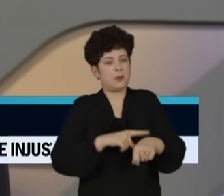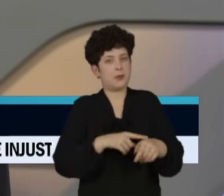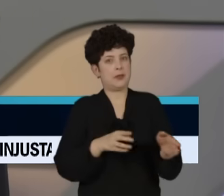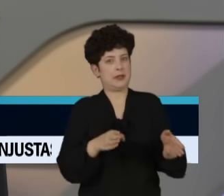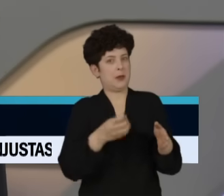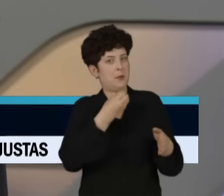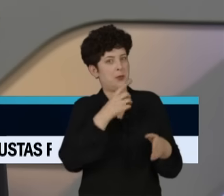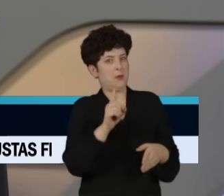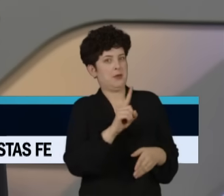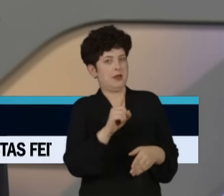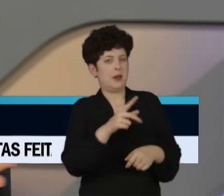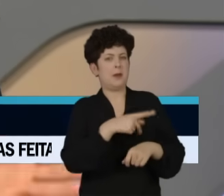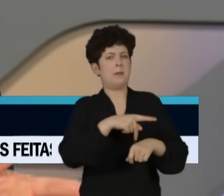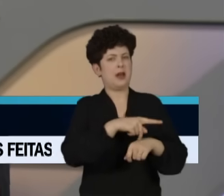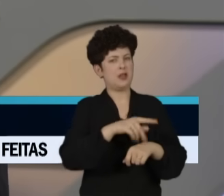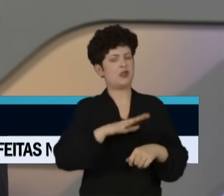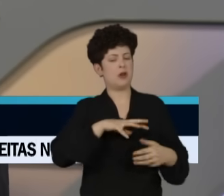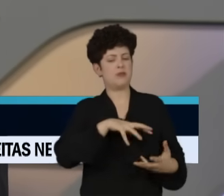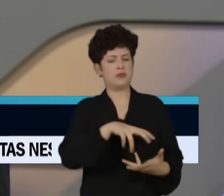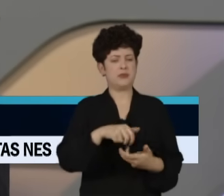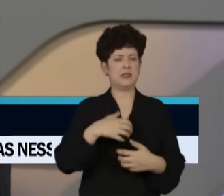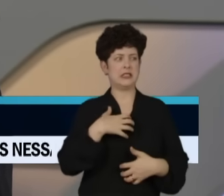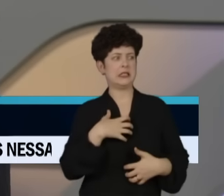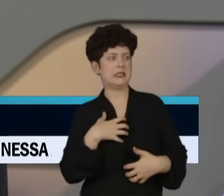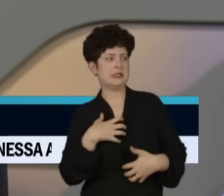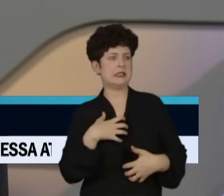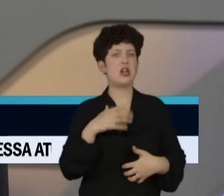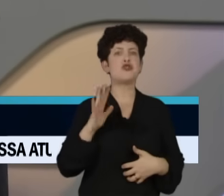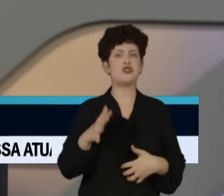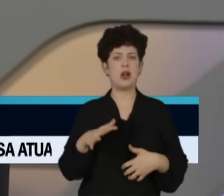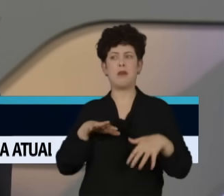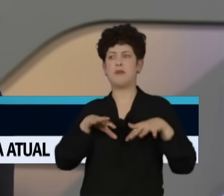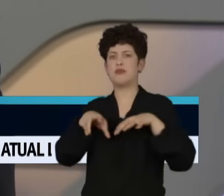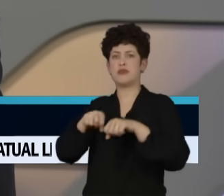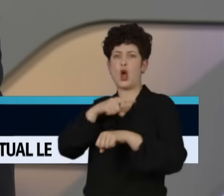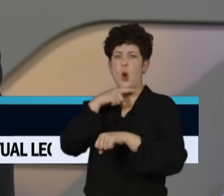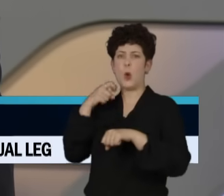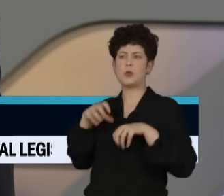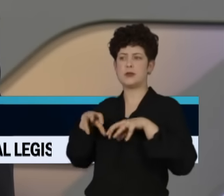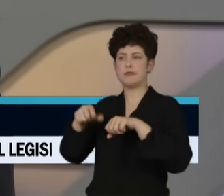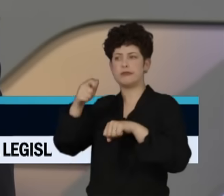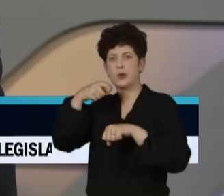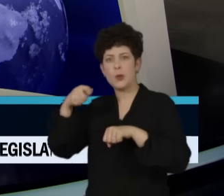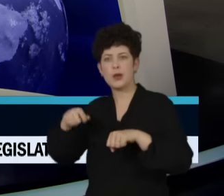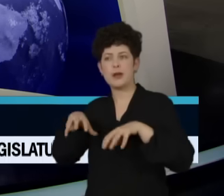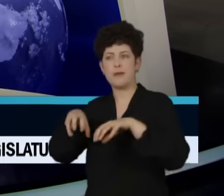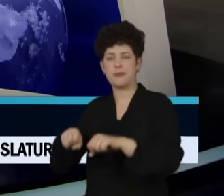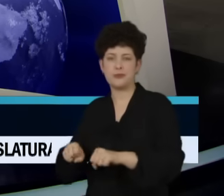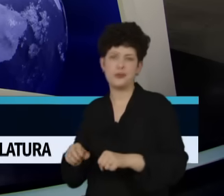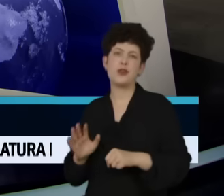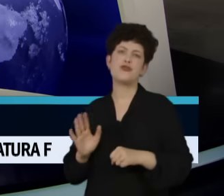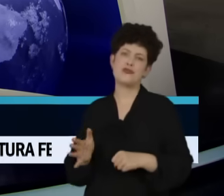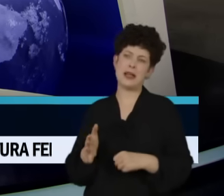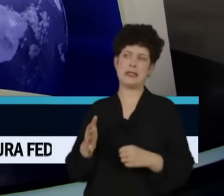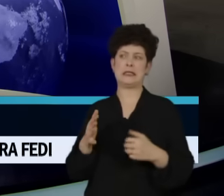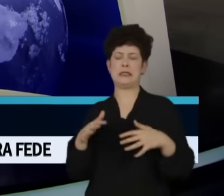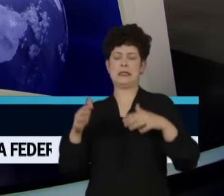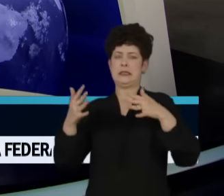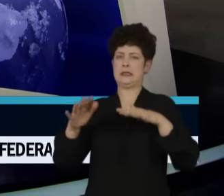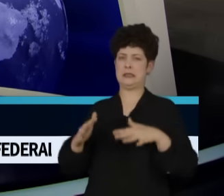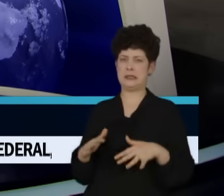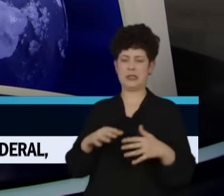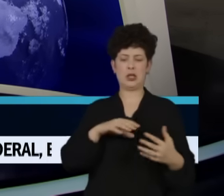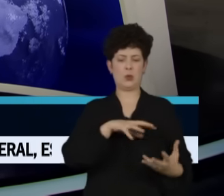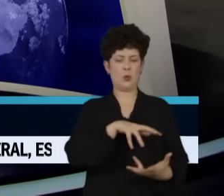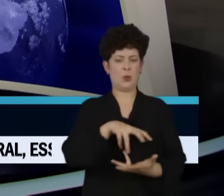é bom, o país já tá, o mundo já tá conflagrado pela invasão da Rússia à Ucrânia. Eh, a situação